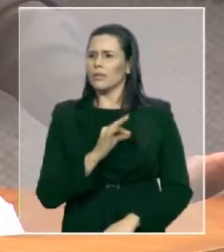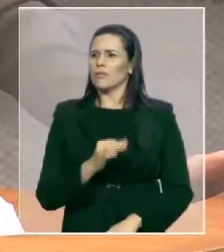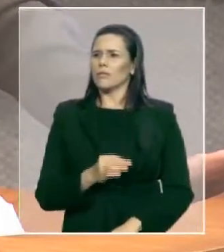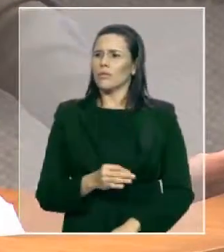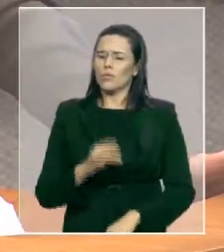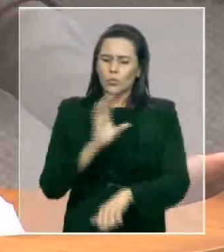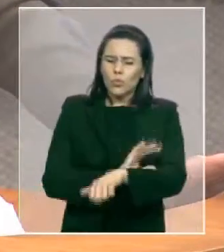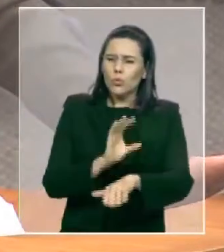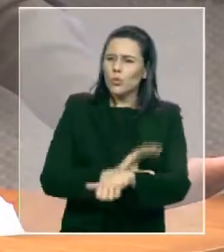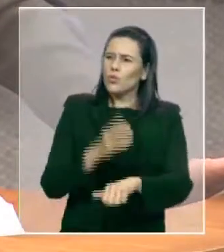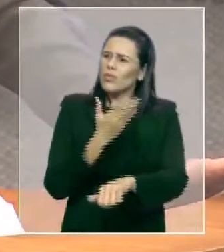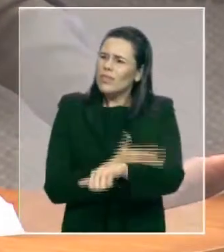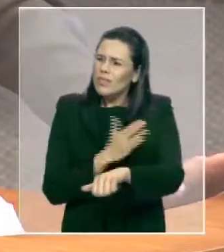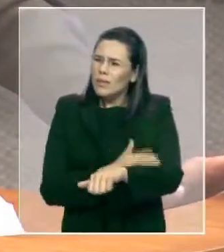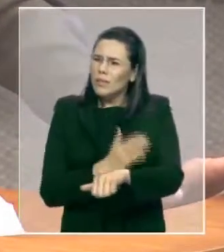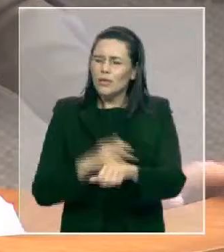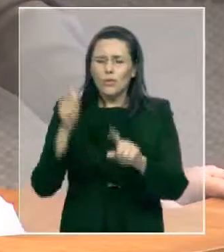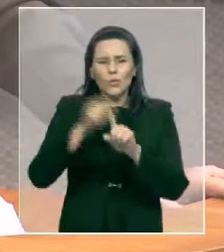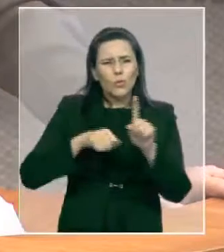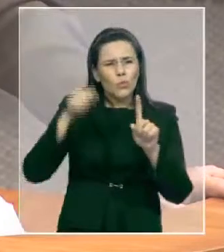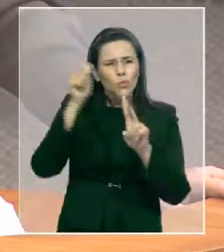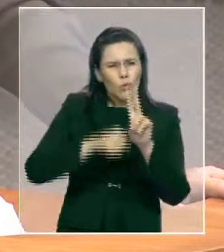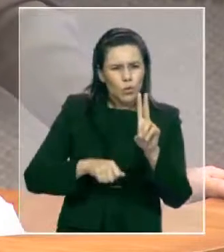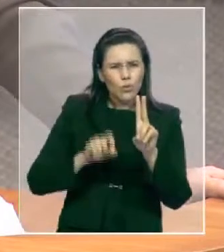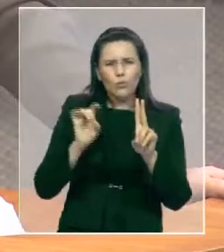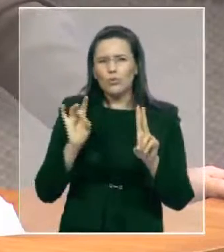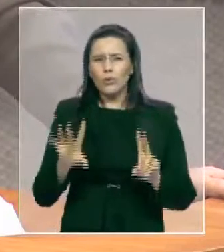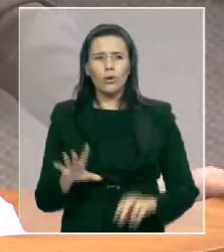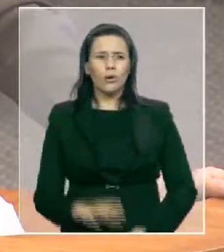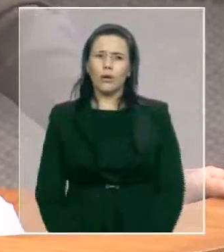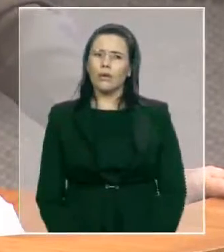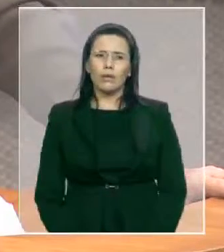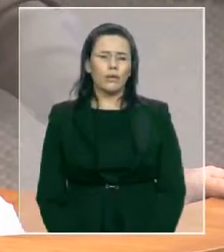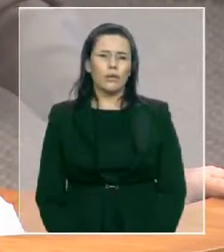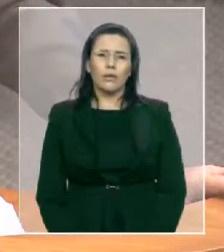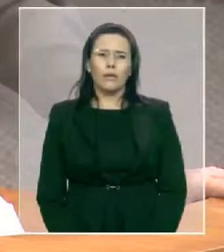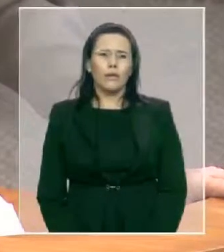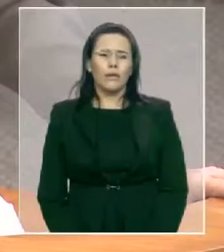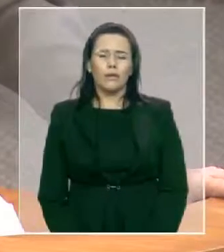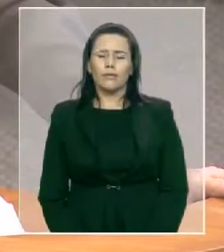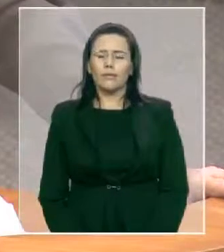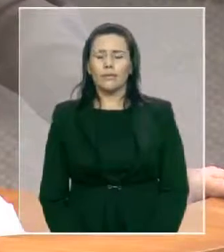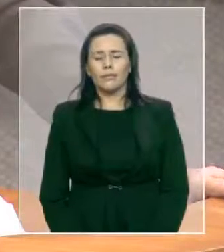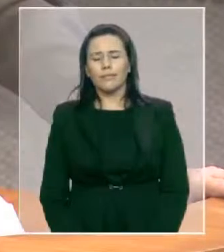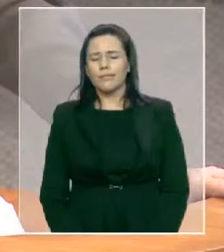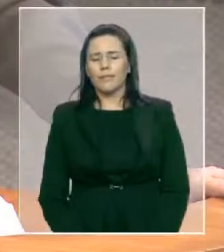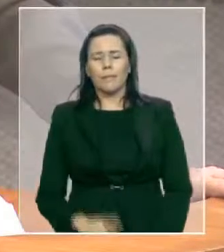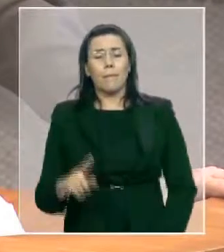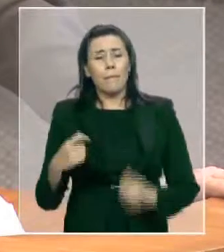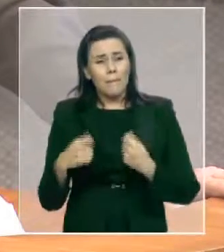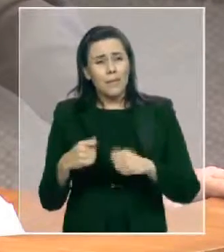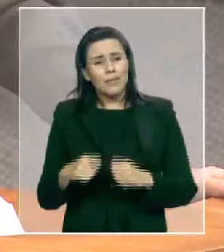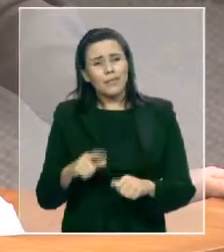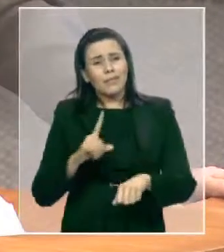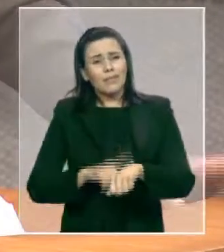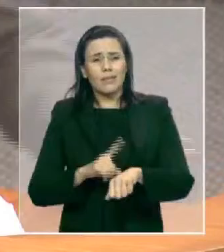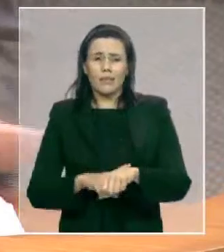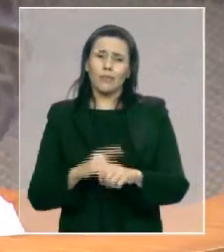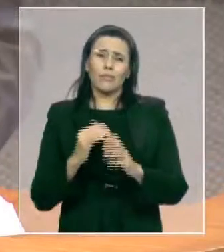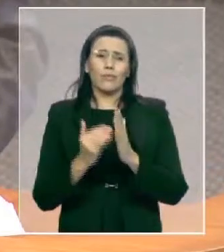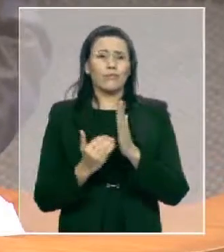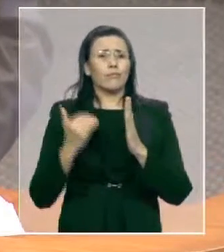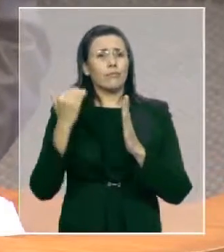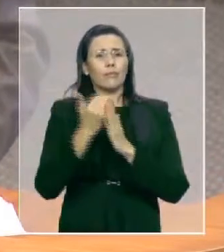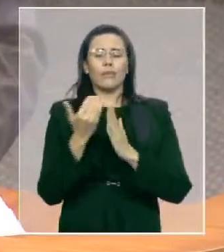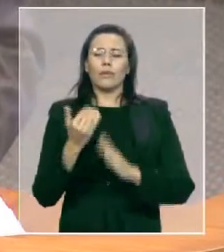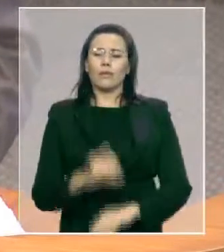passado, formaram policiais com 2 meses. Isso é um crime à população, à sociedade. Aí o que eu